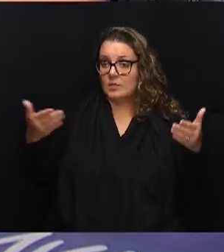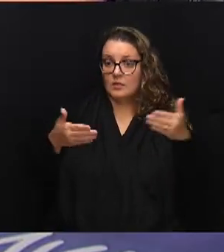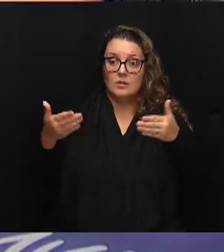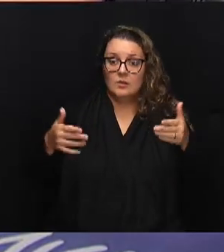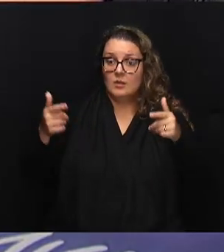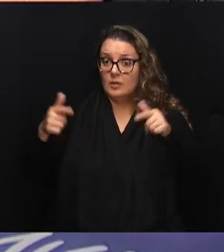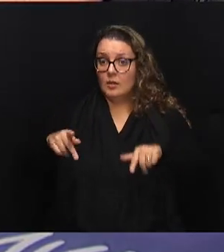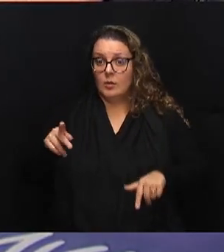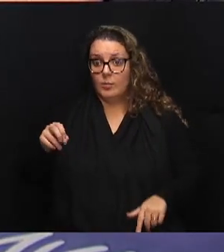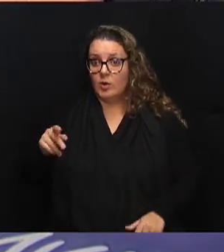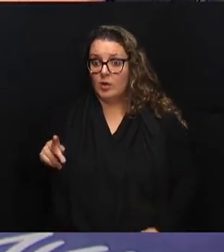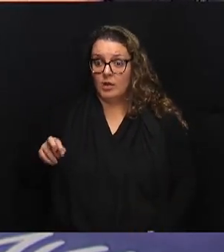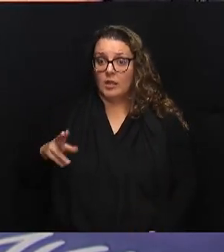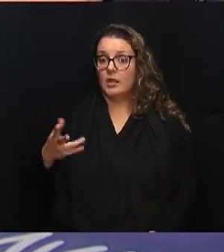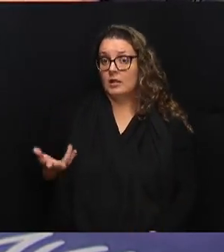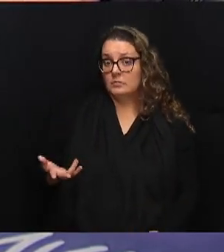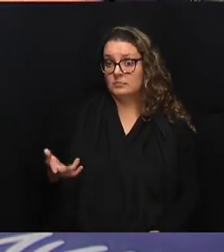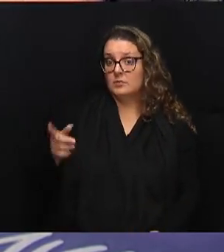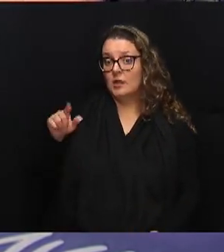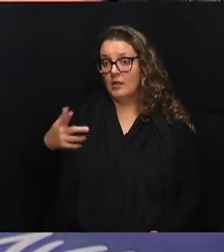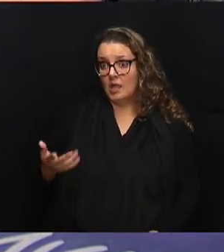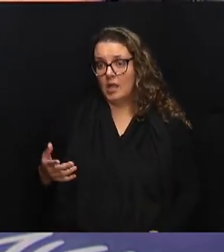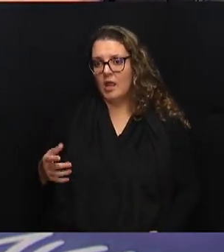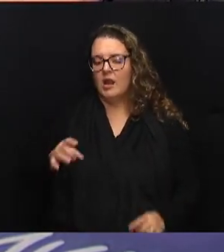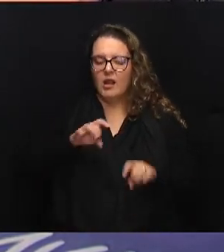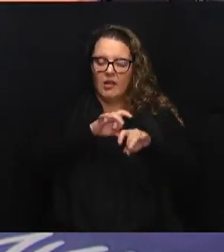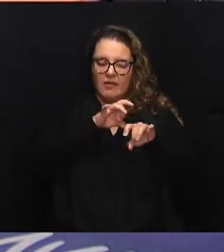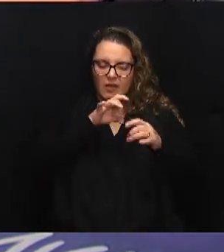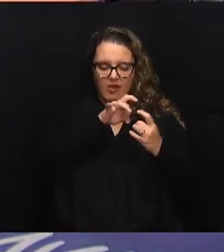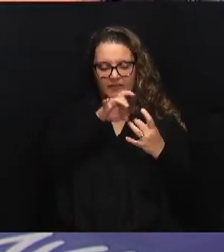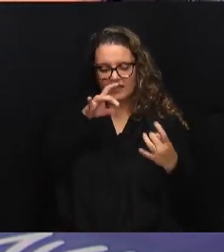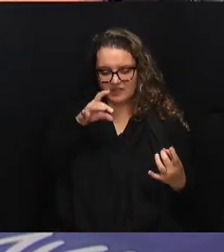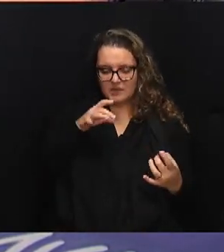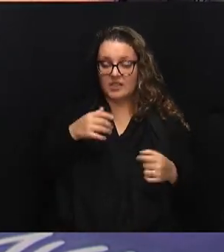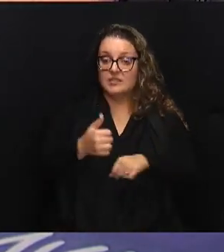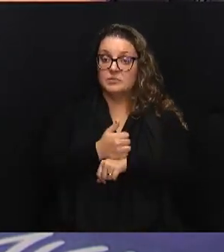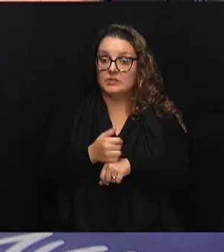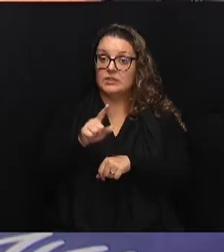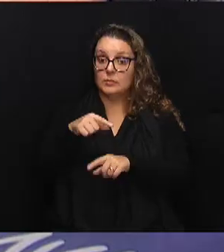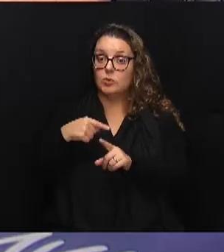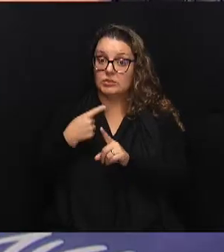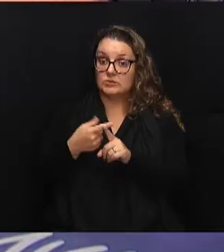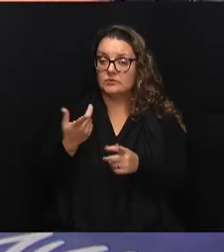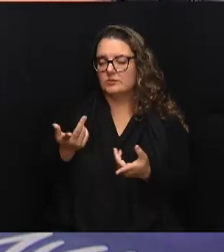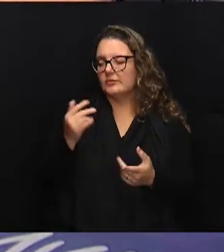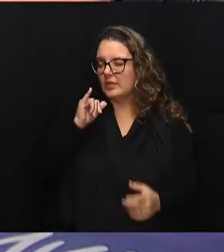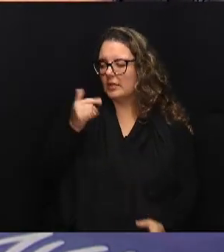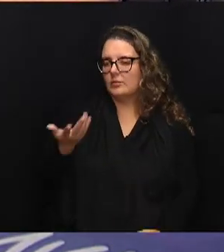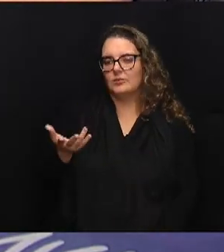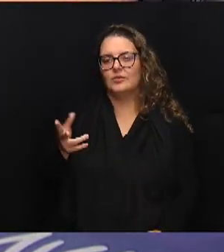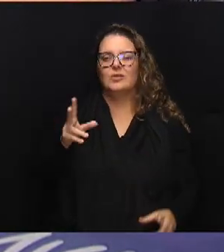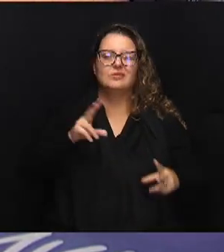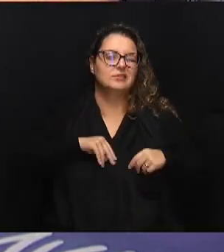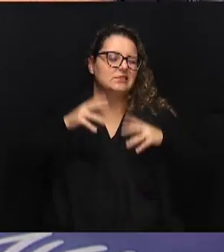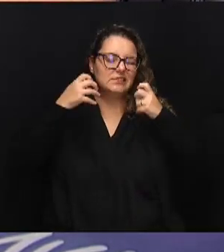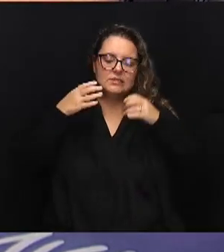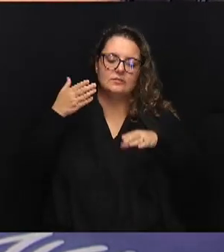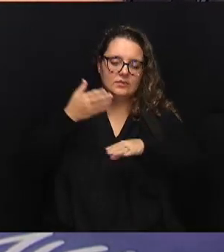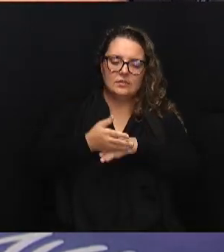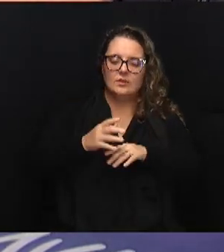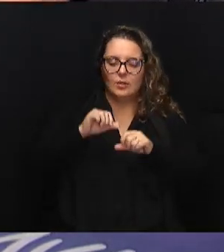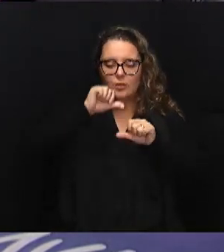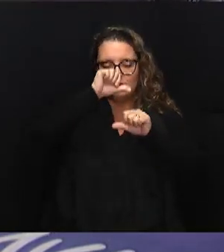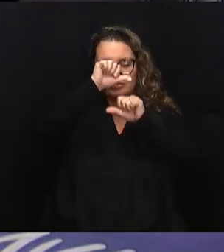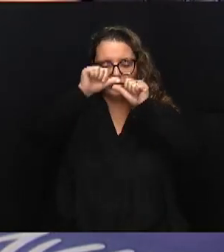do poker. Então, assim, o feedback que a gente tem também nos jogadores é sempre muito positivo, o pessoal fala, pô, tô estressado, eu venho jogar, minha cabeça